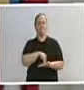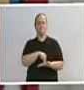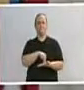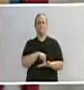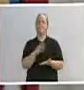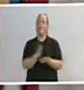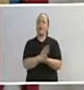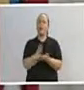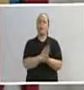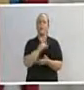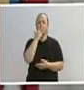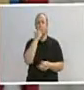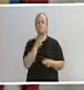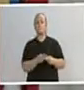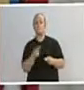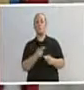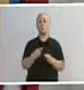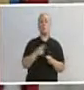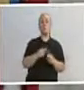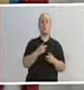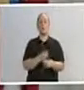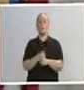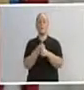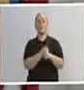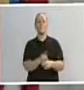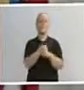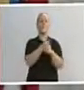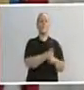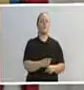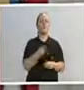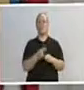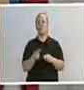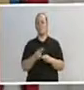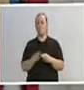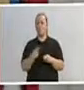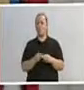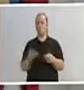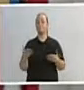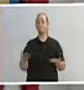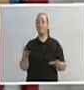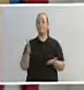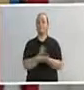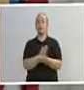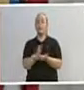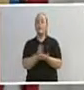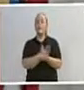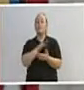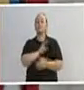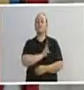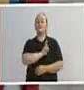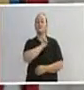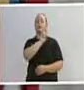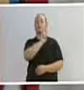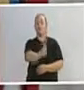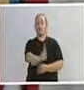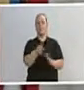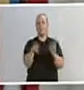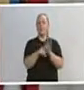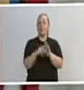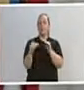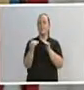aberto ou veladamente de perseguição às igrejas, algumas denominações e algumas religiões de matrizes